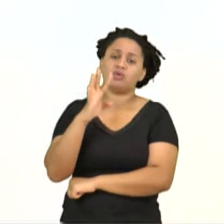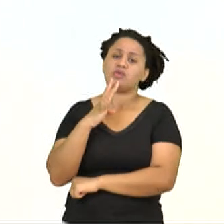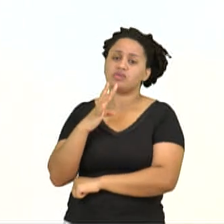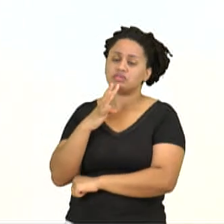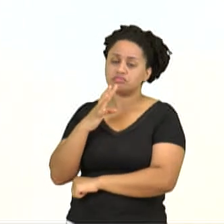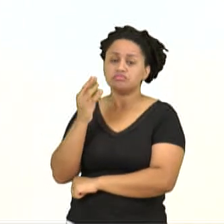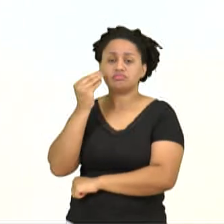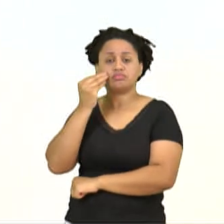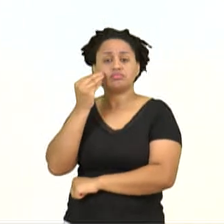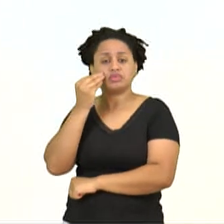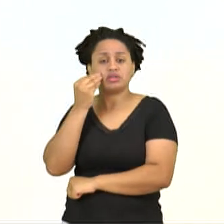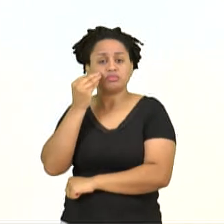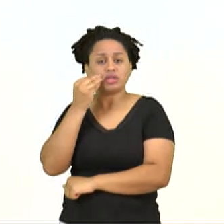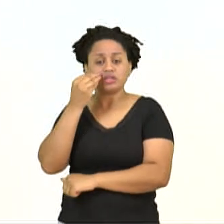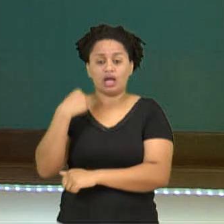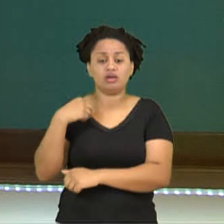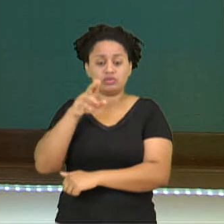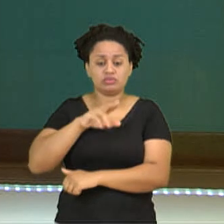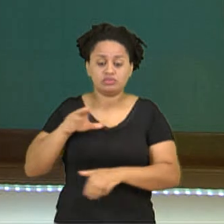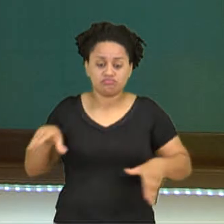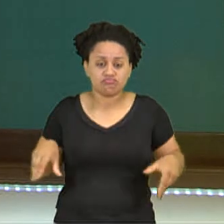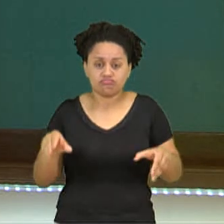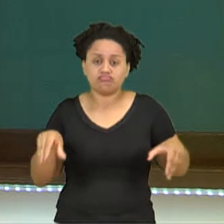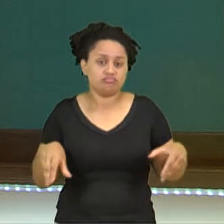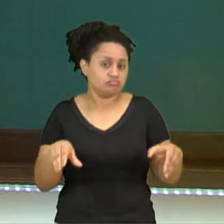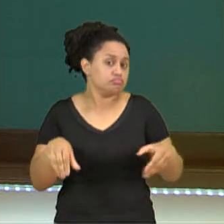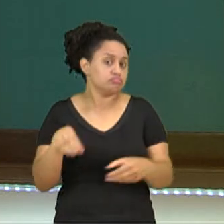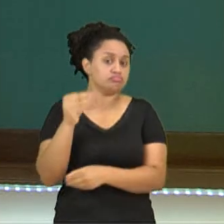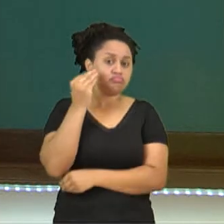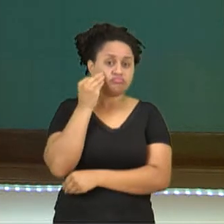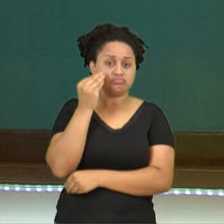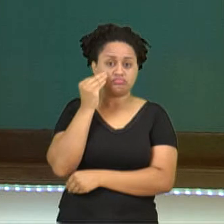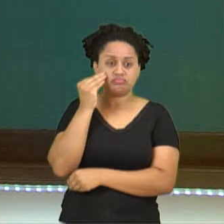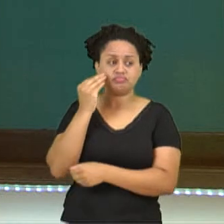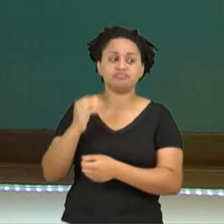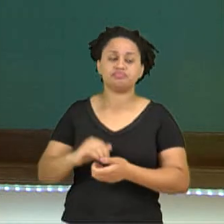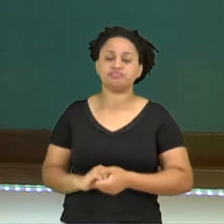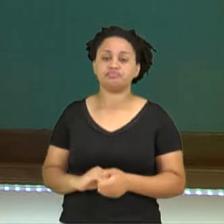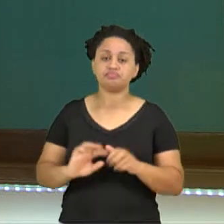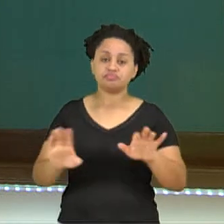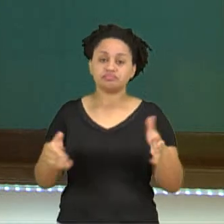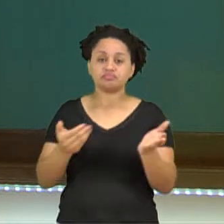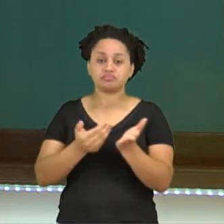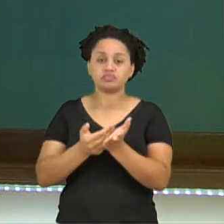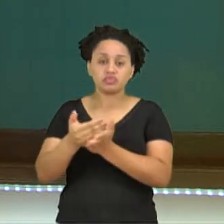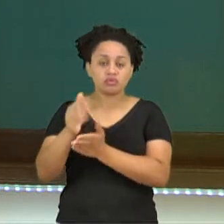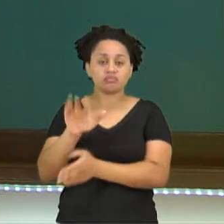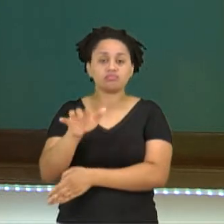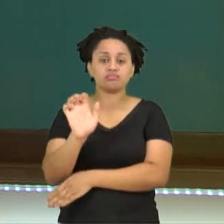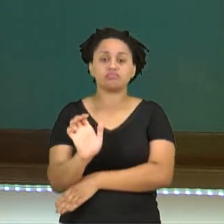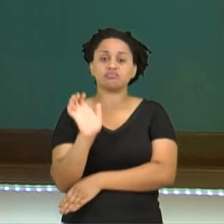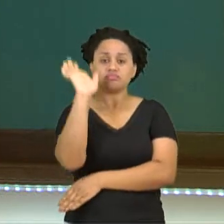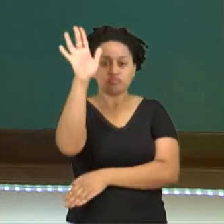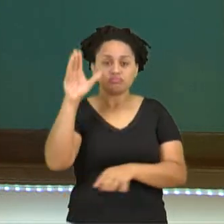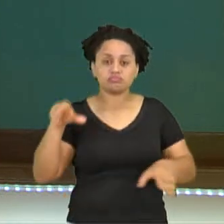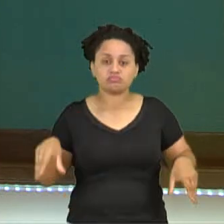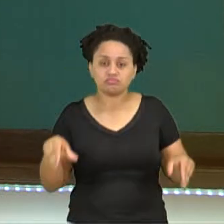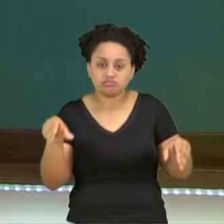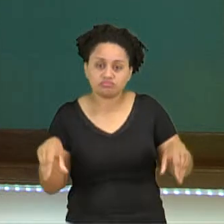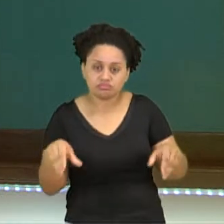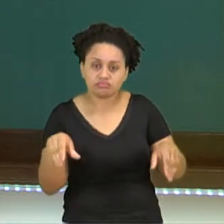e resolveram fazer com a cadeira de roda. Aí iniciou o basquetebol em cadeiras de